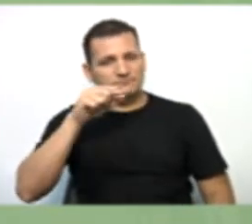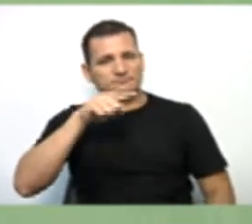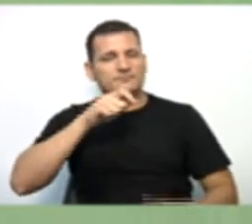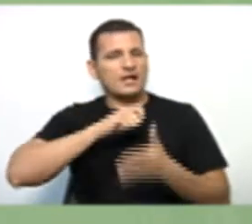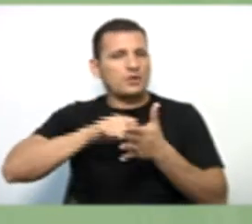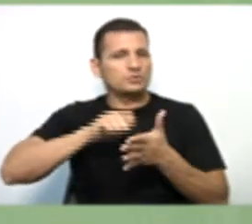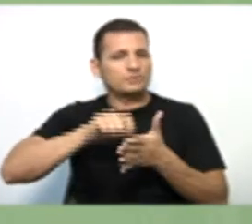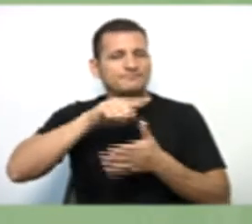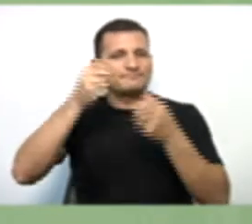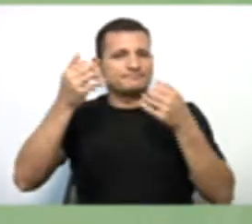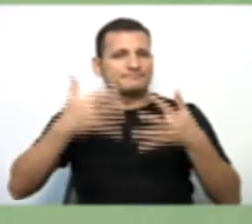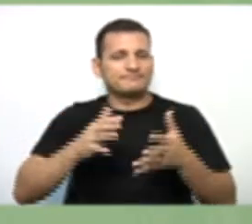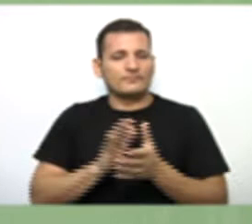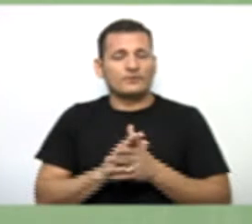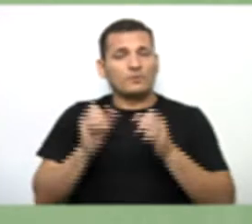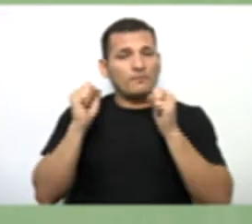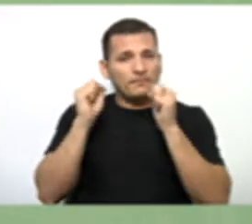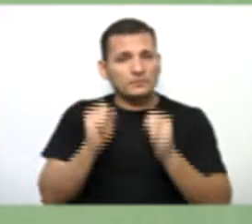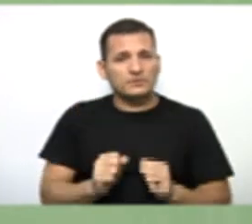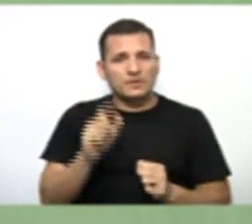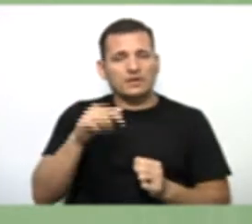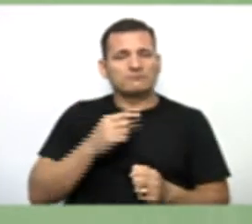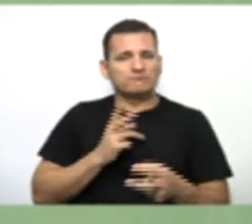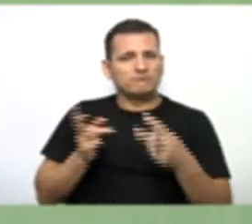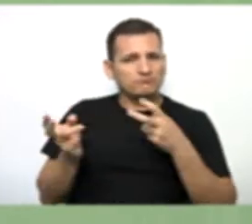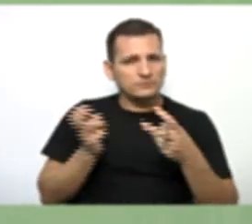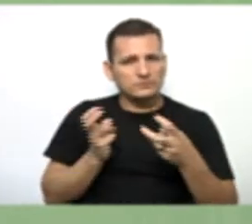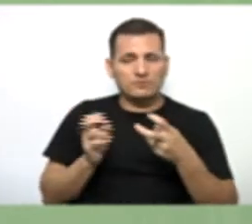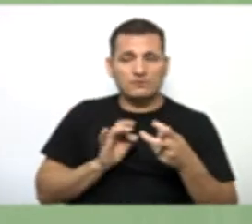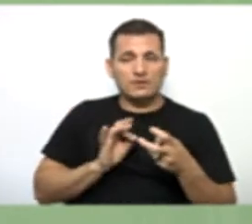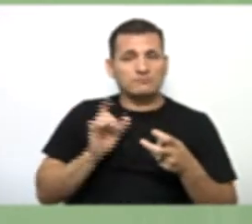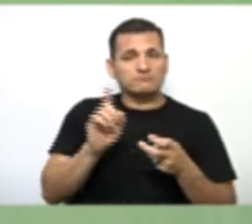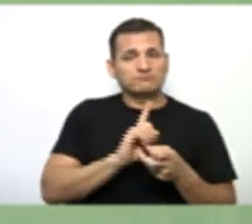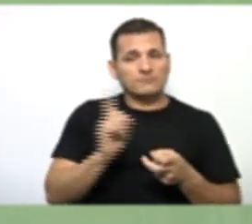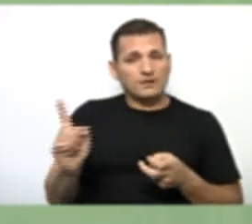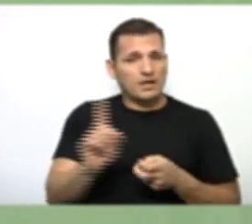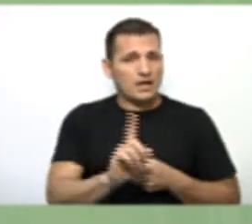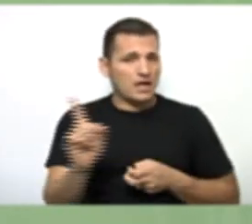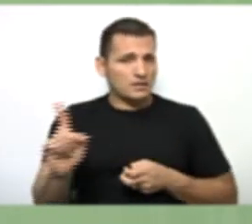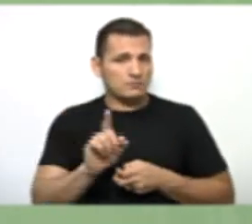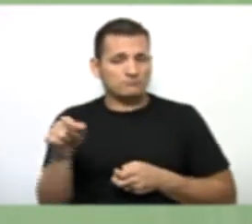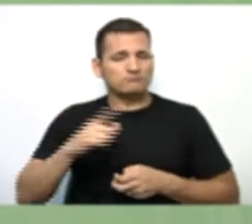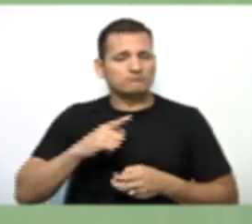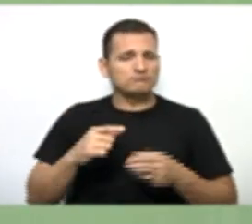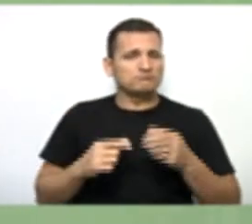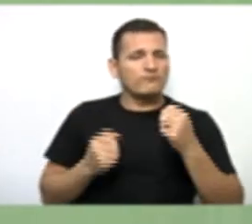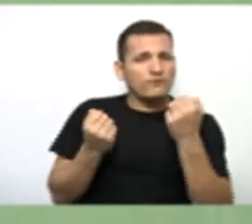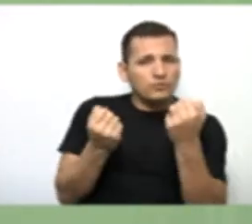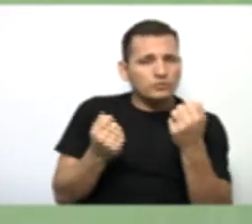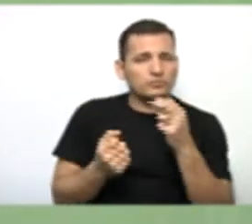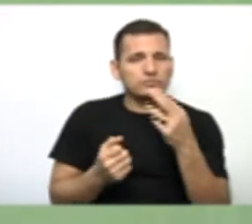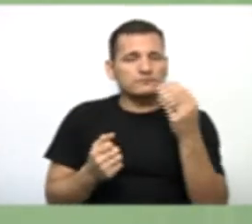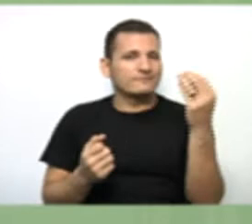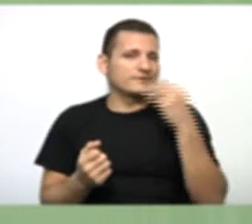poder é a percepção que cada lado tem de suas forças e fraquezas,